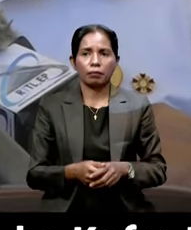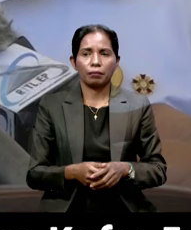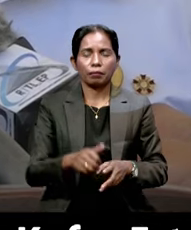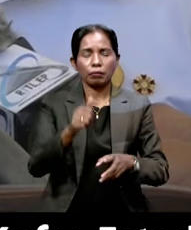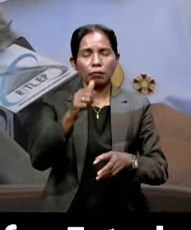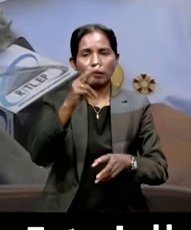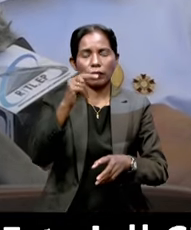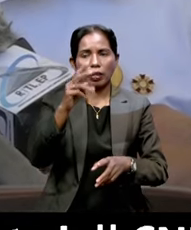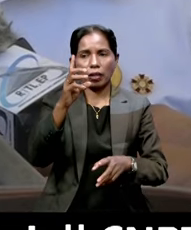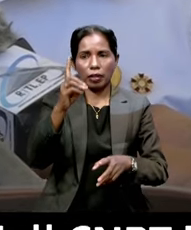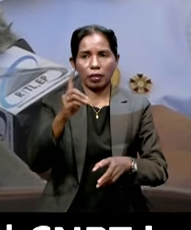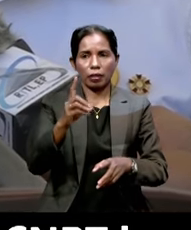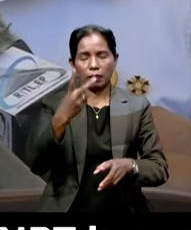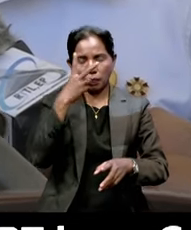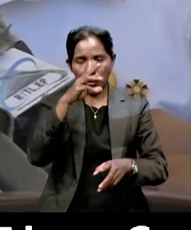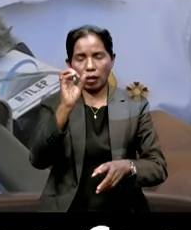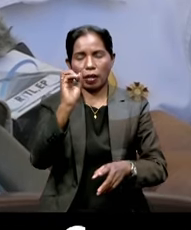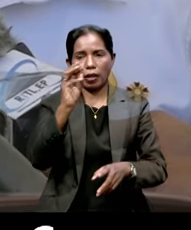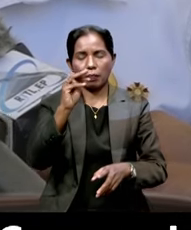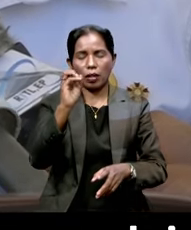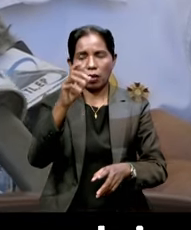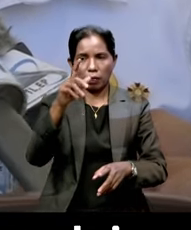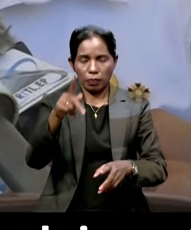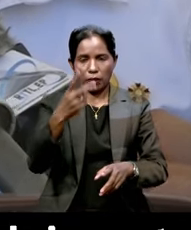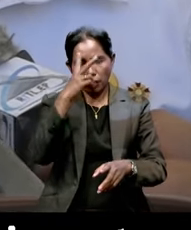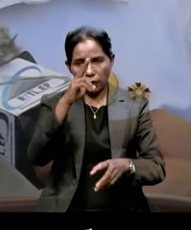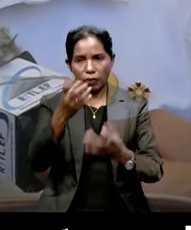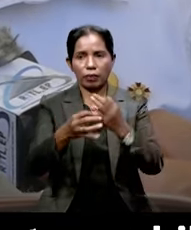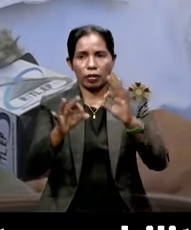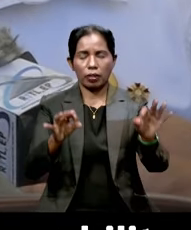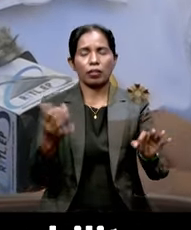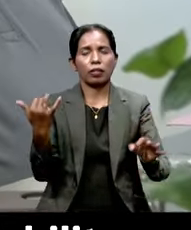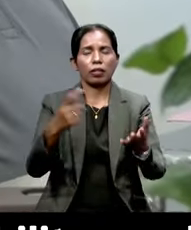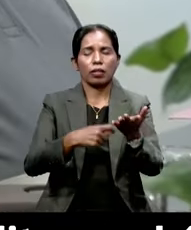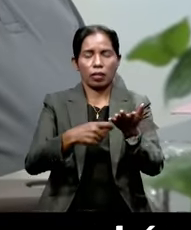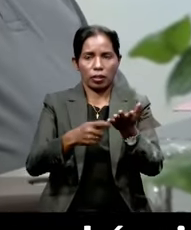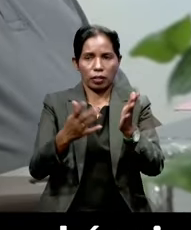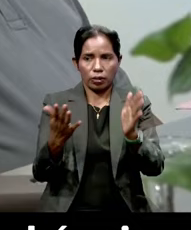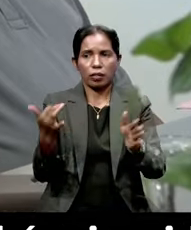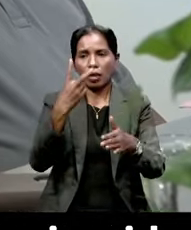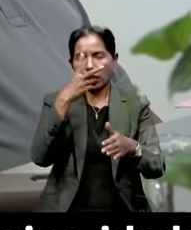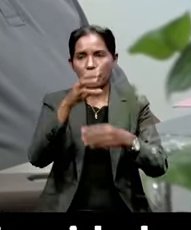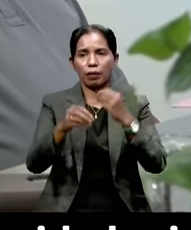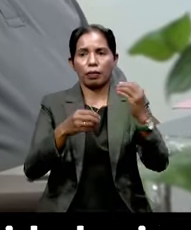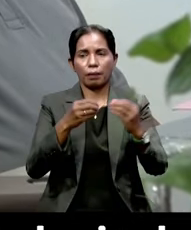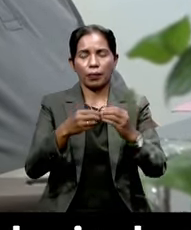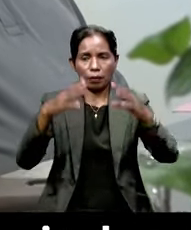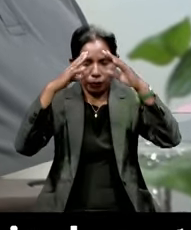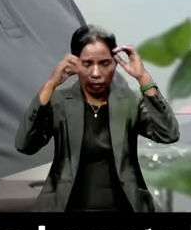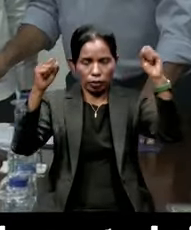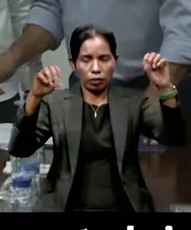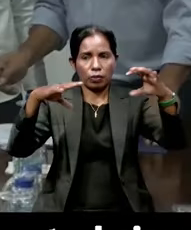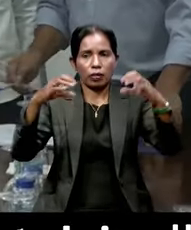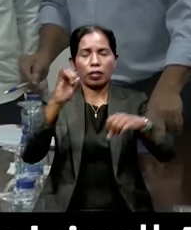ADN, obras públicas, mas barriona. Então, a parte técnica será mais rápida. Além de presidente da Comissão para a